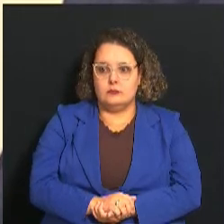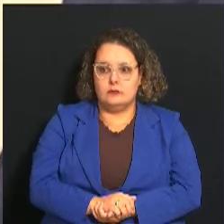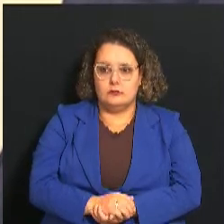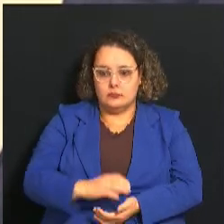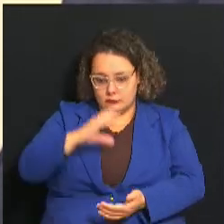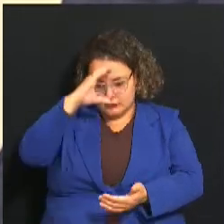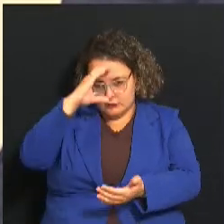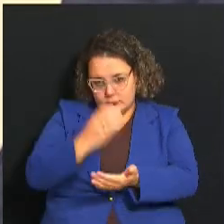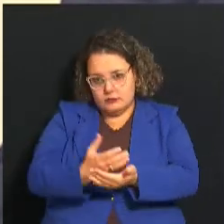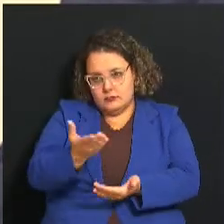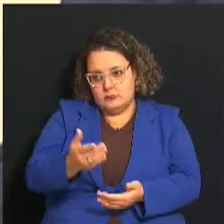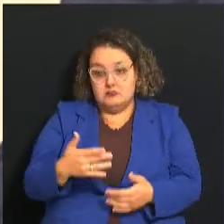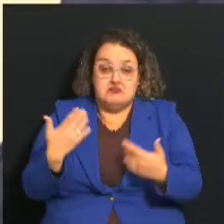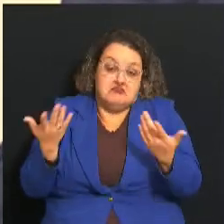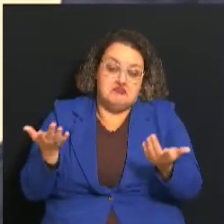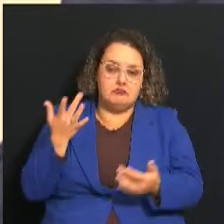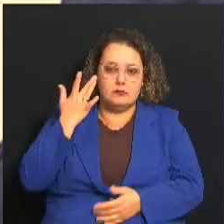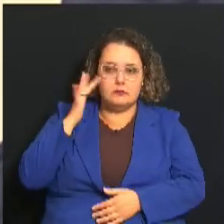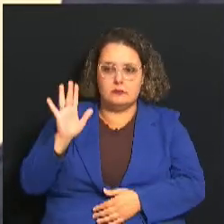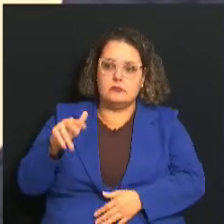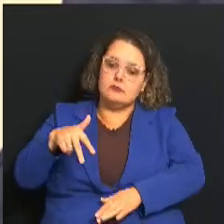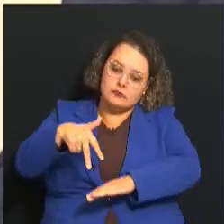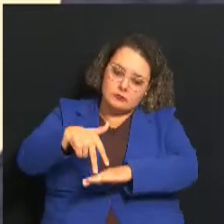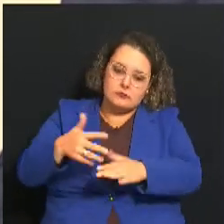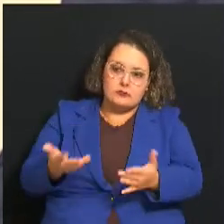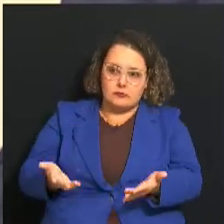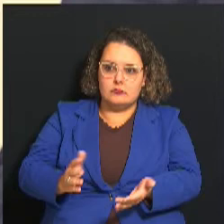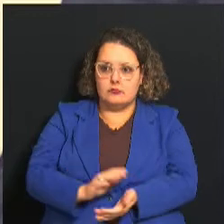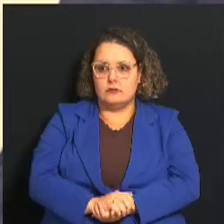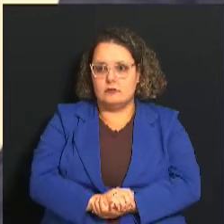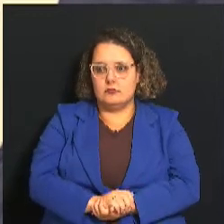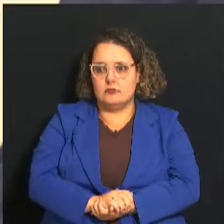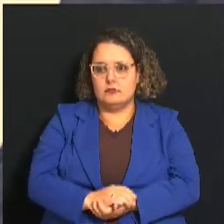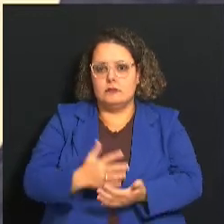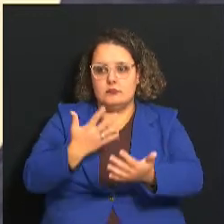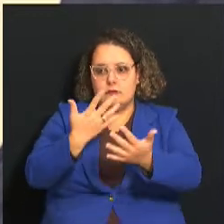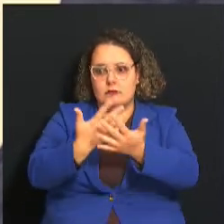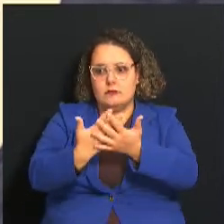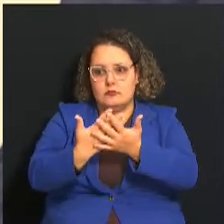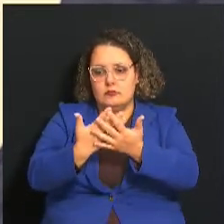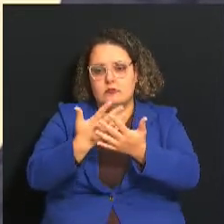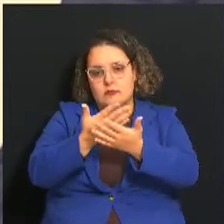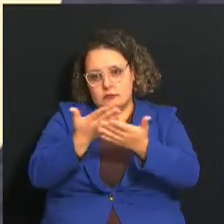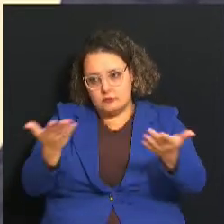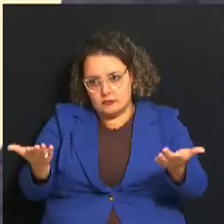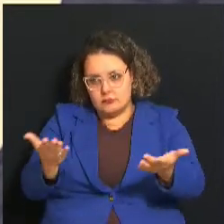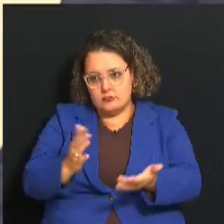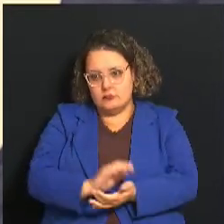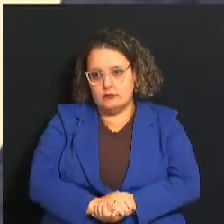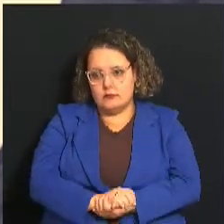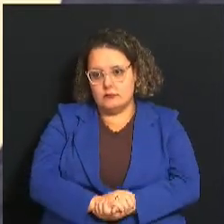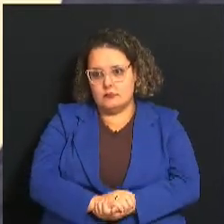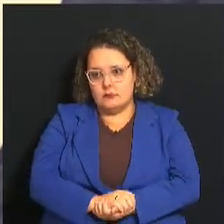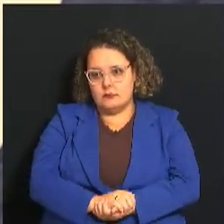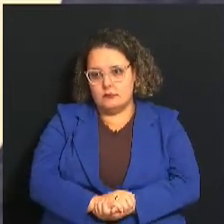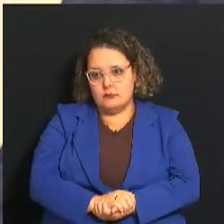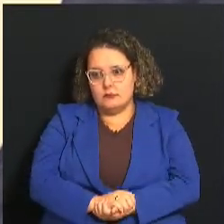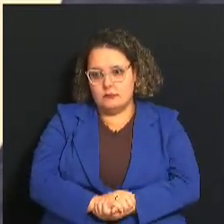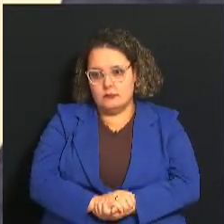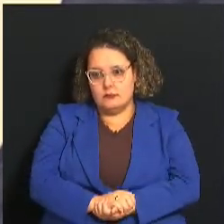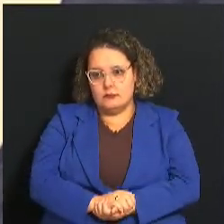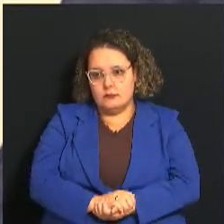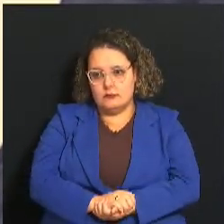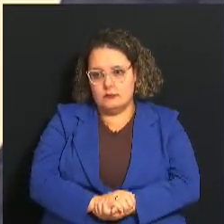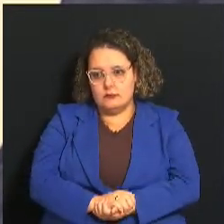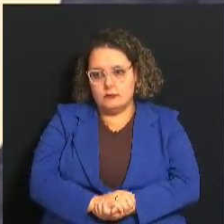Não sei, mas eu estou aqui, confesso para vocês, com a maior e pura das